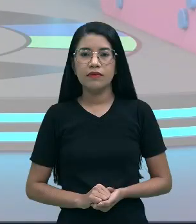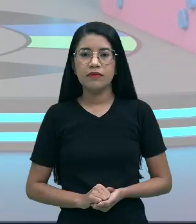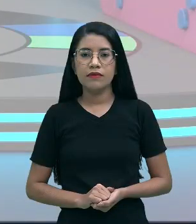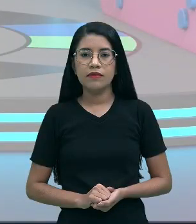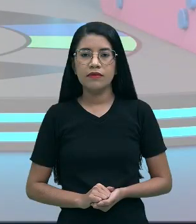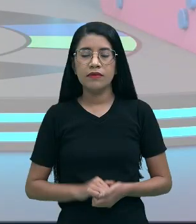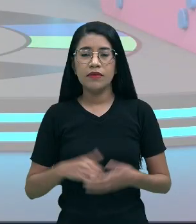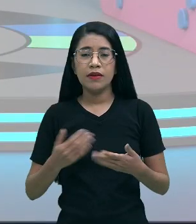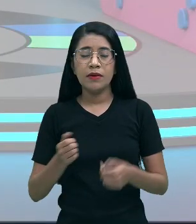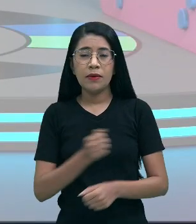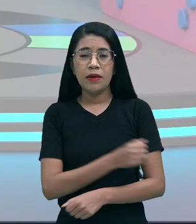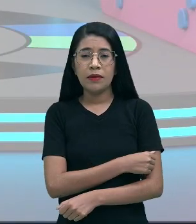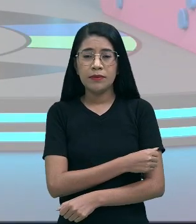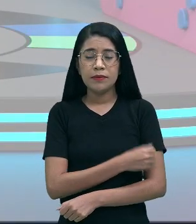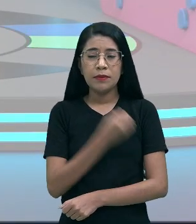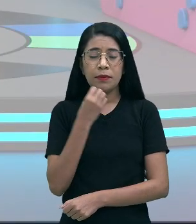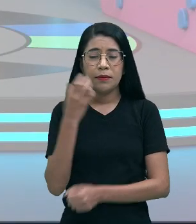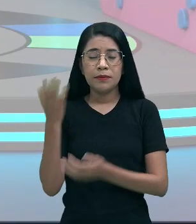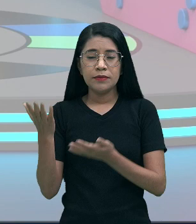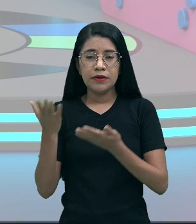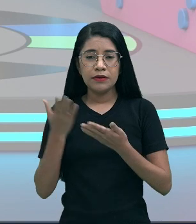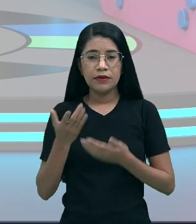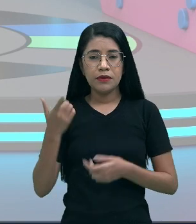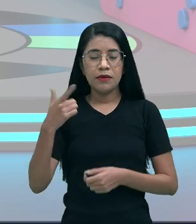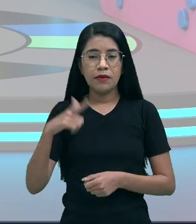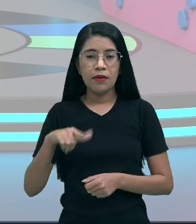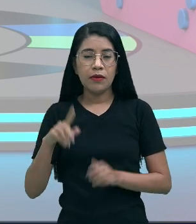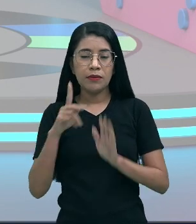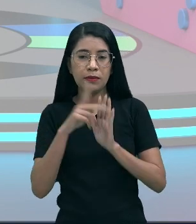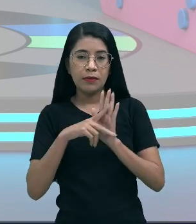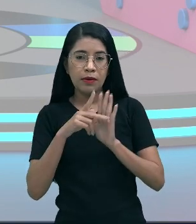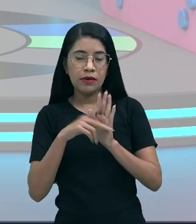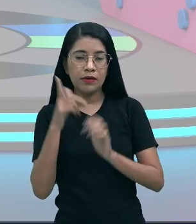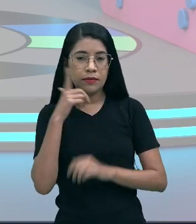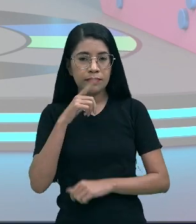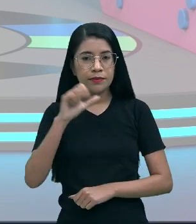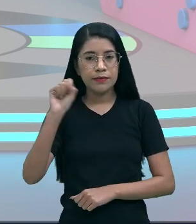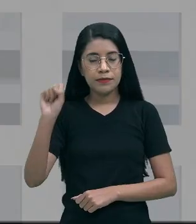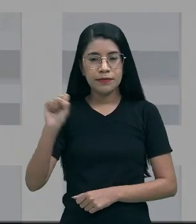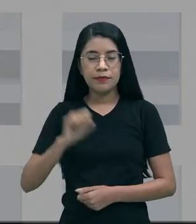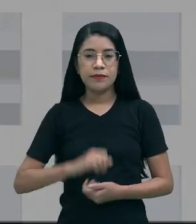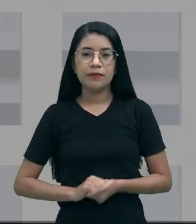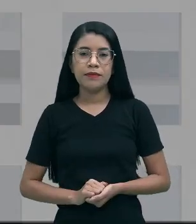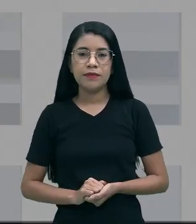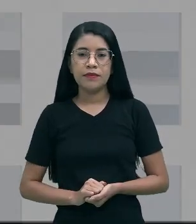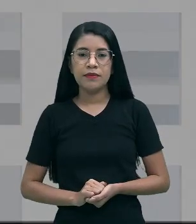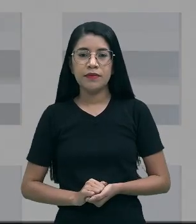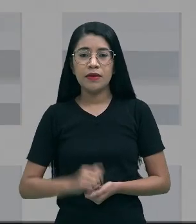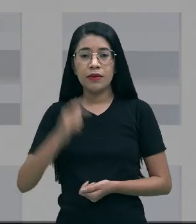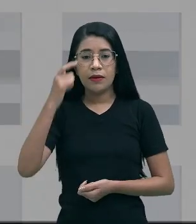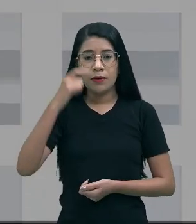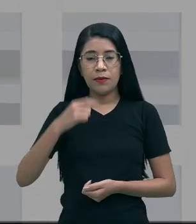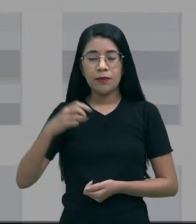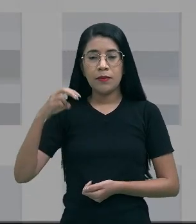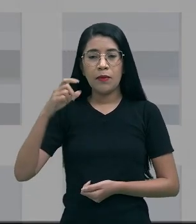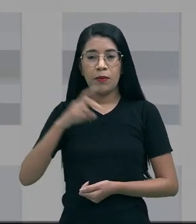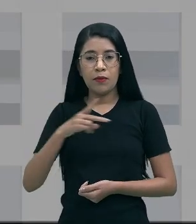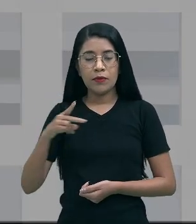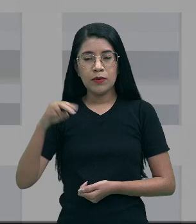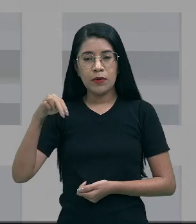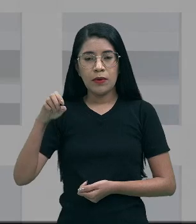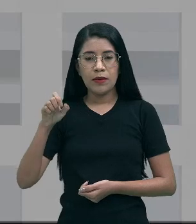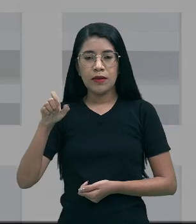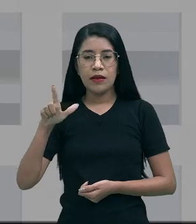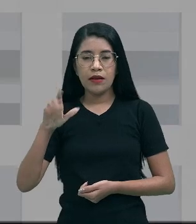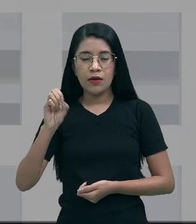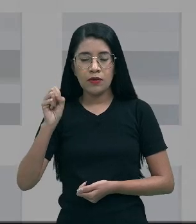Muito bem, alunos, sejam muito bem-vindos a mais uma aula do nosso projeto Conquistar. Aqui quem fala com vocês é o professor